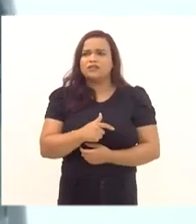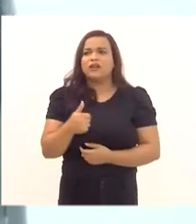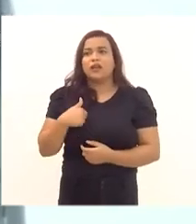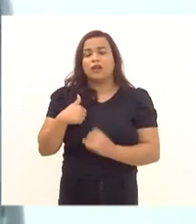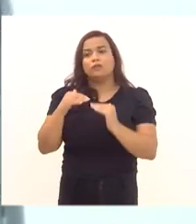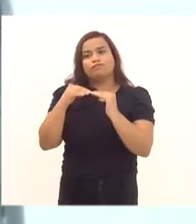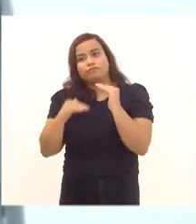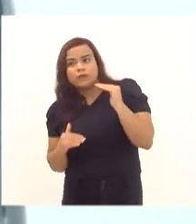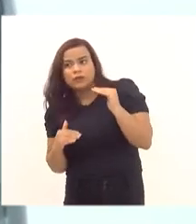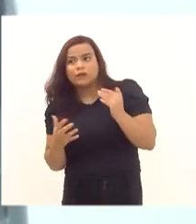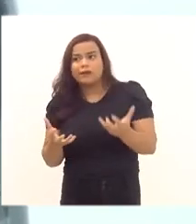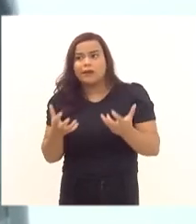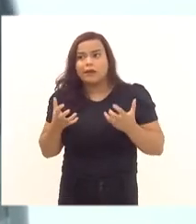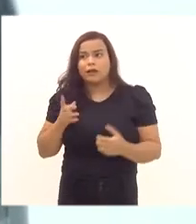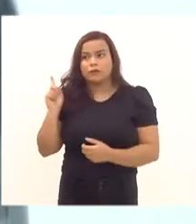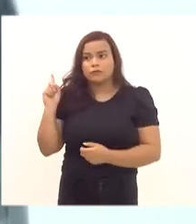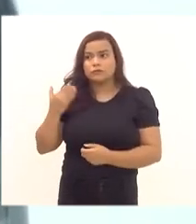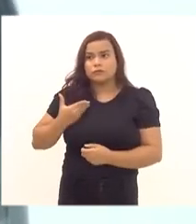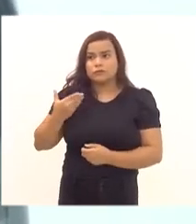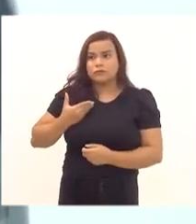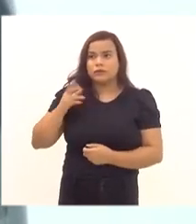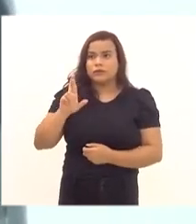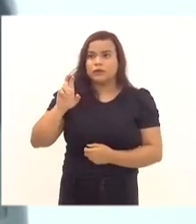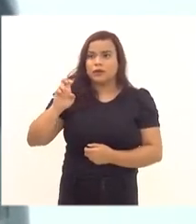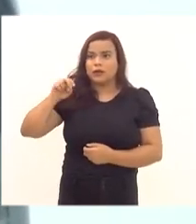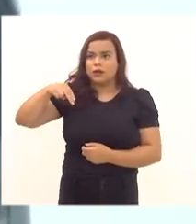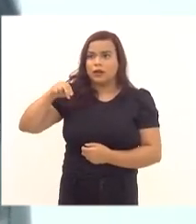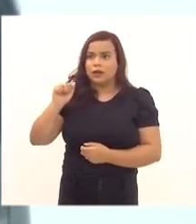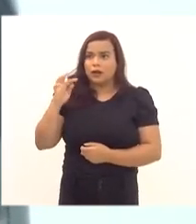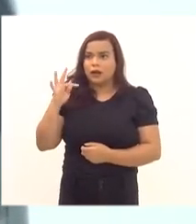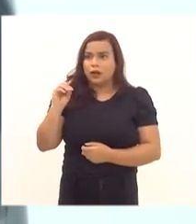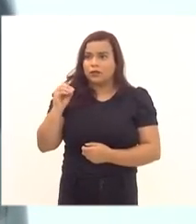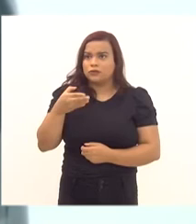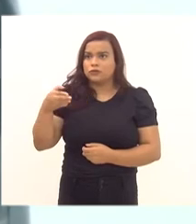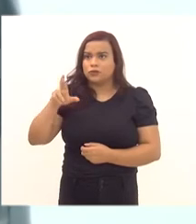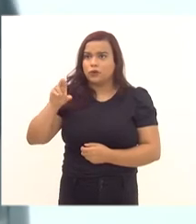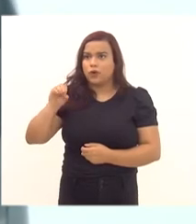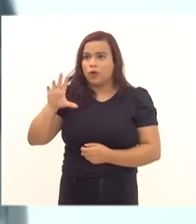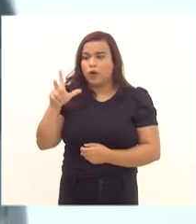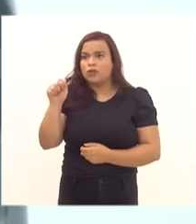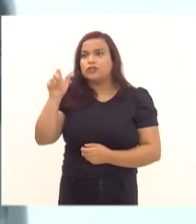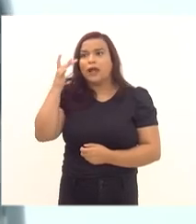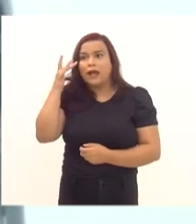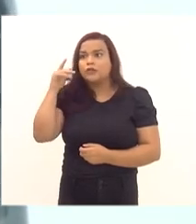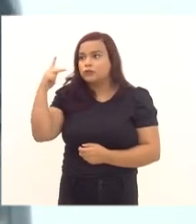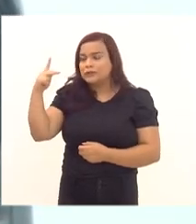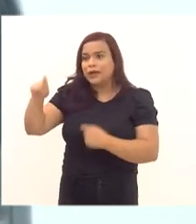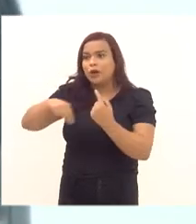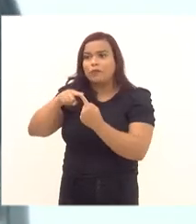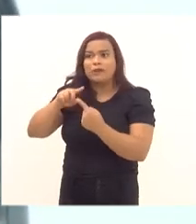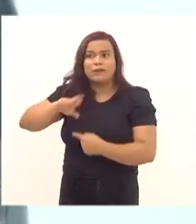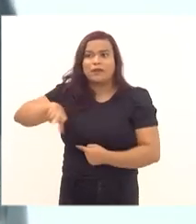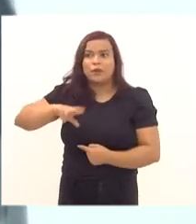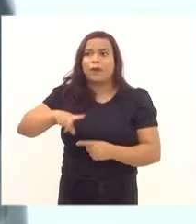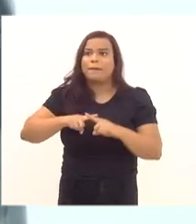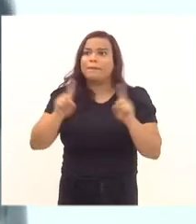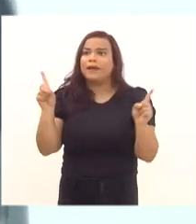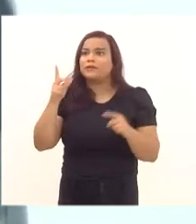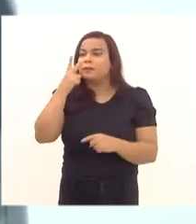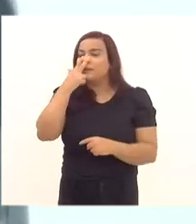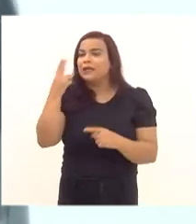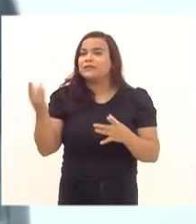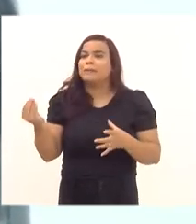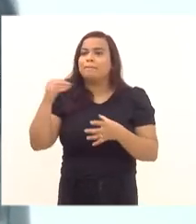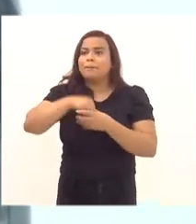discordância do Companheiro Renato Rocha que eu sei que não foi a intenção dele mas parece que acabou botando no mesmo